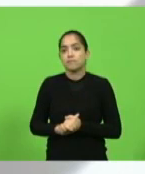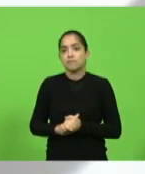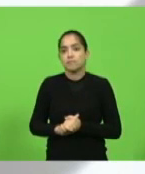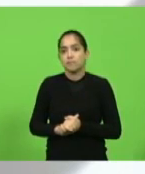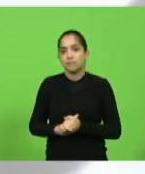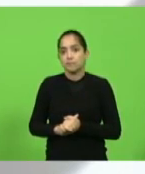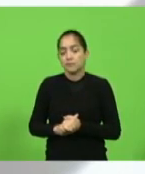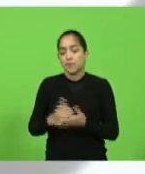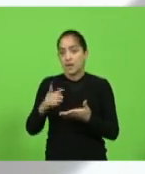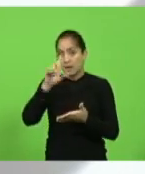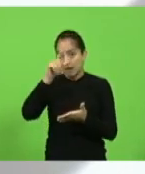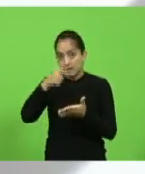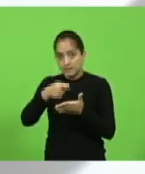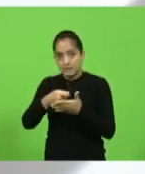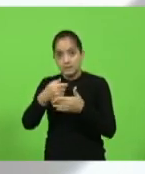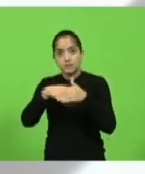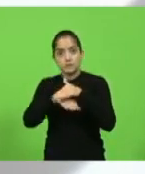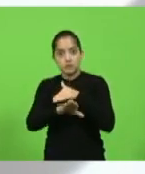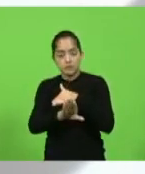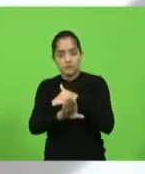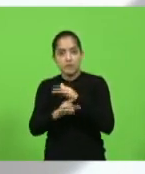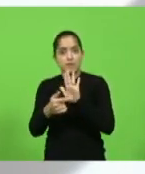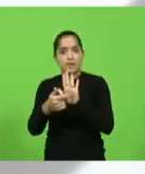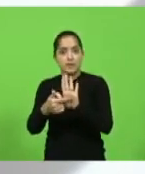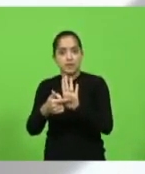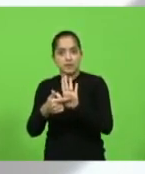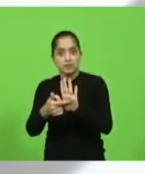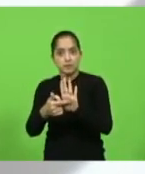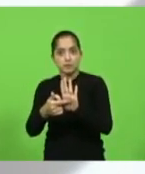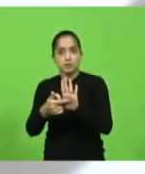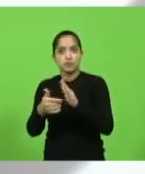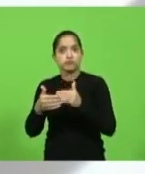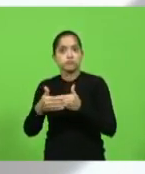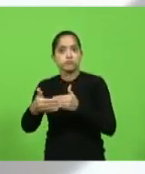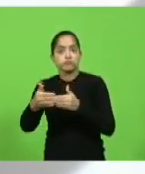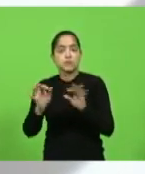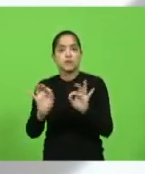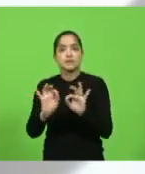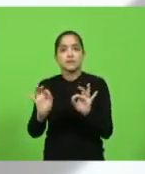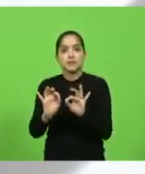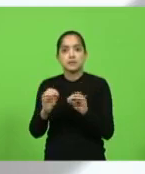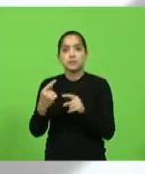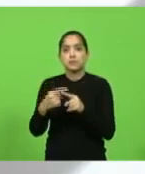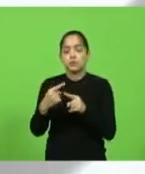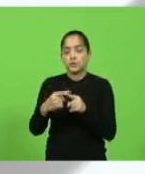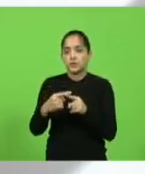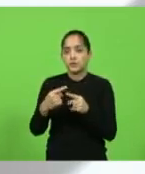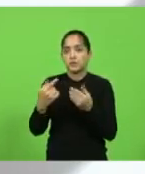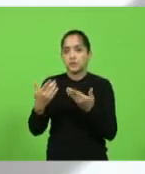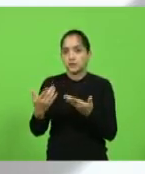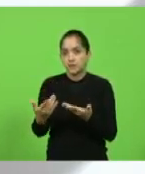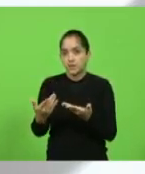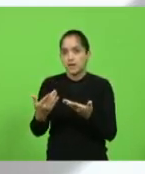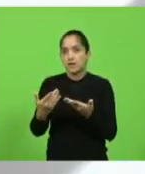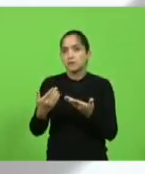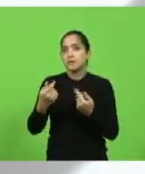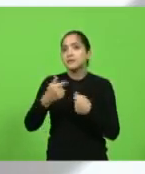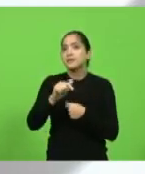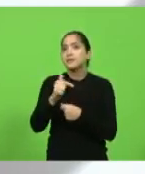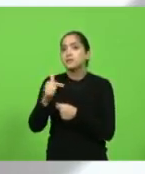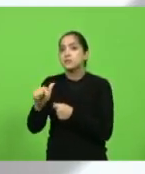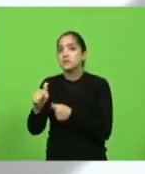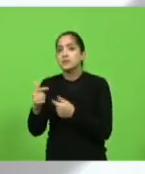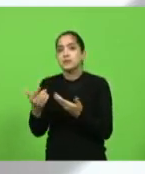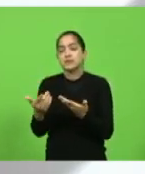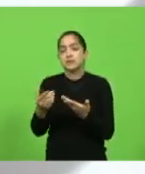que a decisão de arquivamento não apresenta efeito preclusivo algum, porque, em essência, inexiste análise de